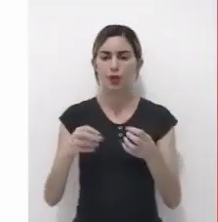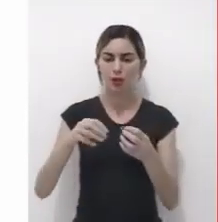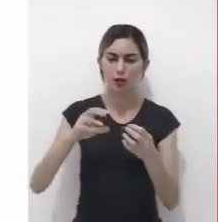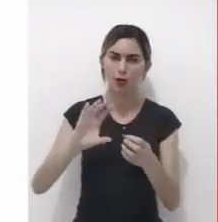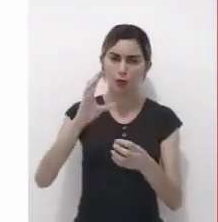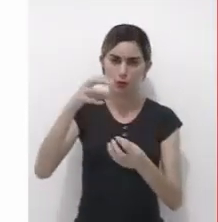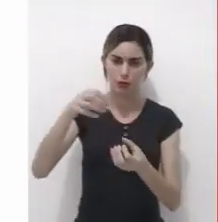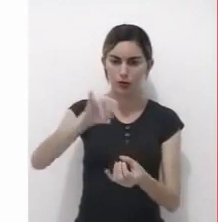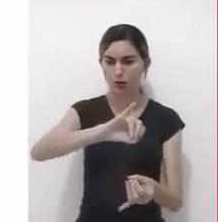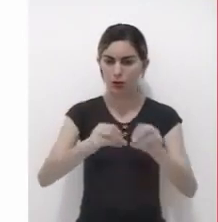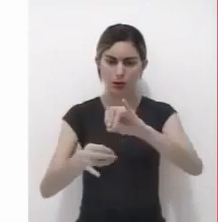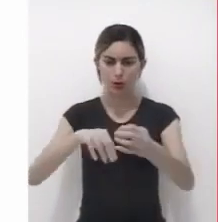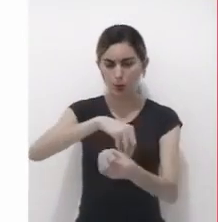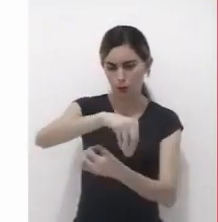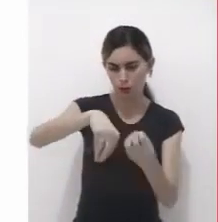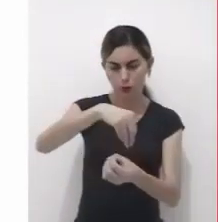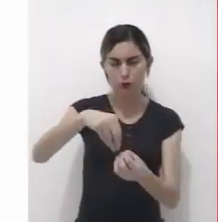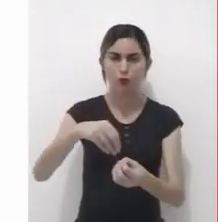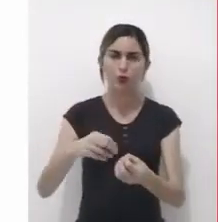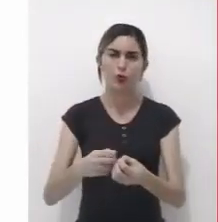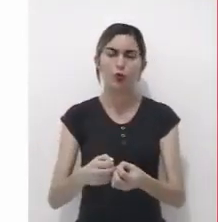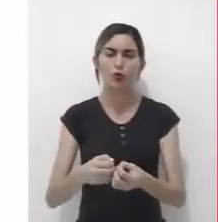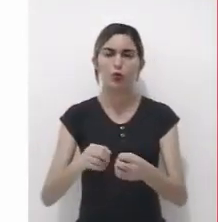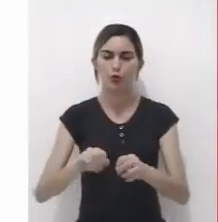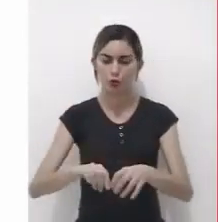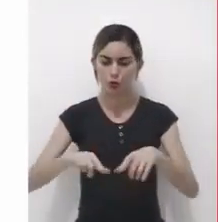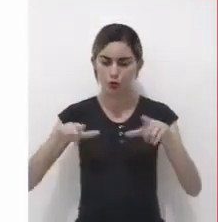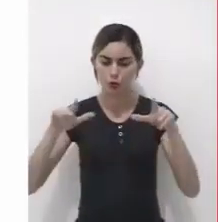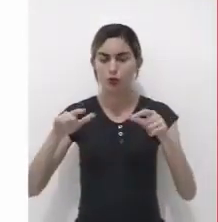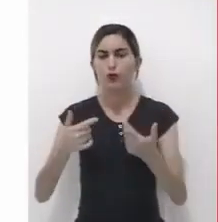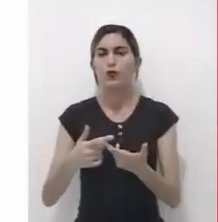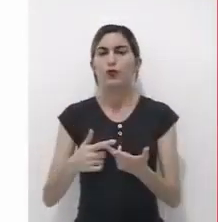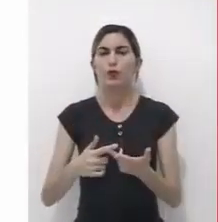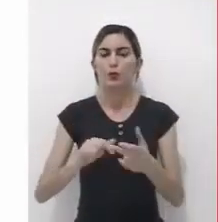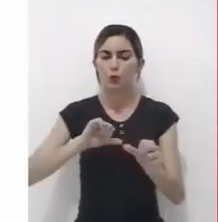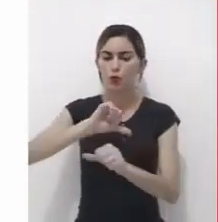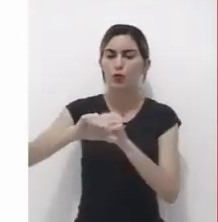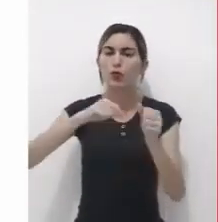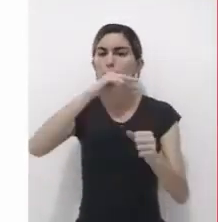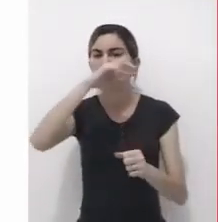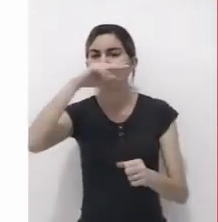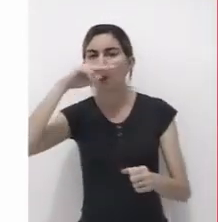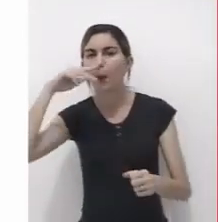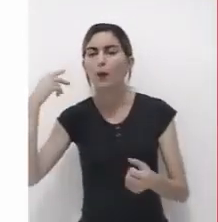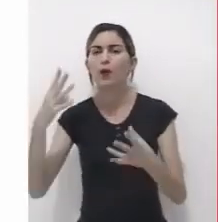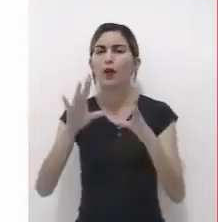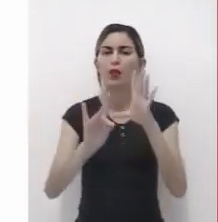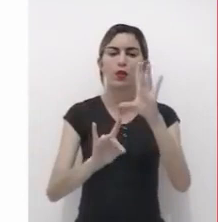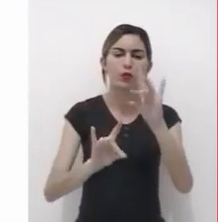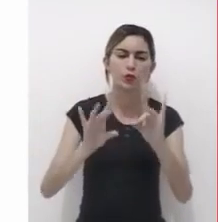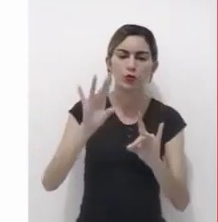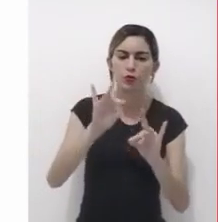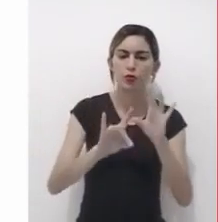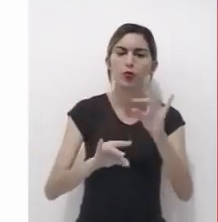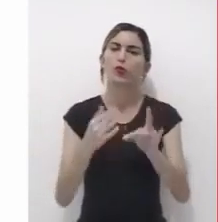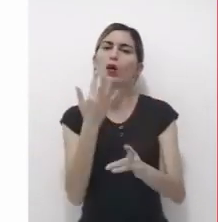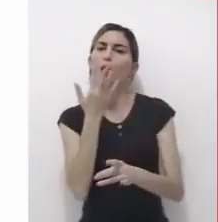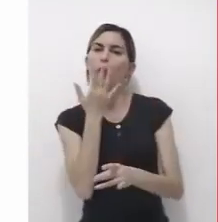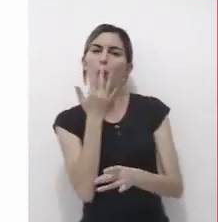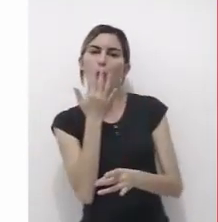de reações químicas. Por exemplo, estufamento, modificação do cheiro,